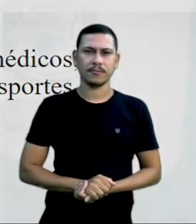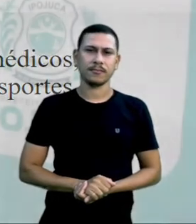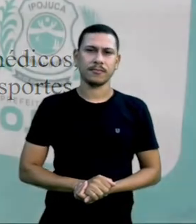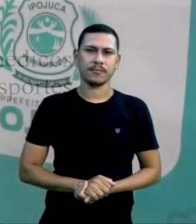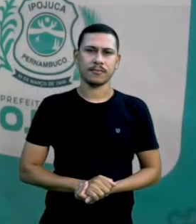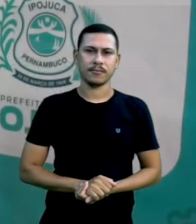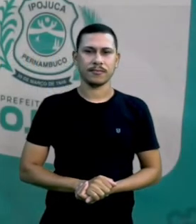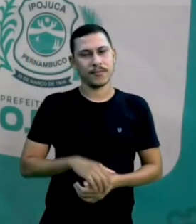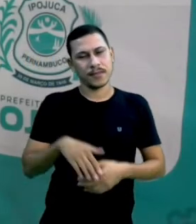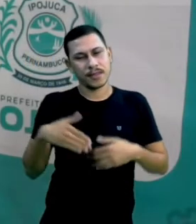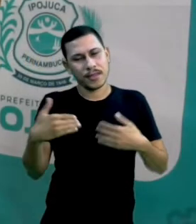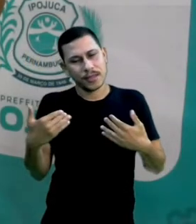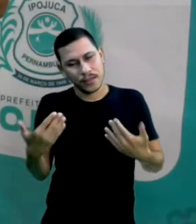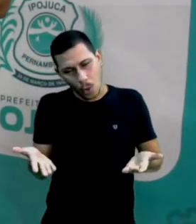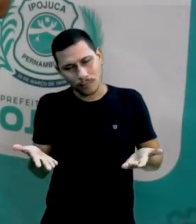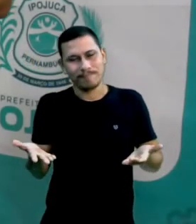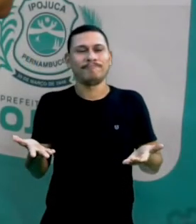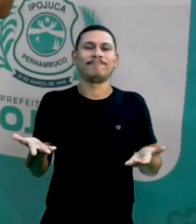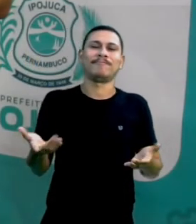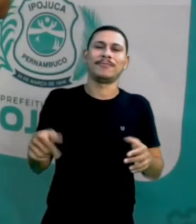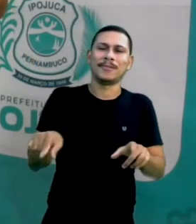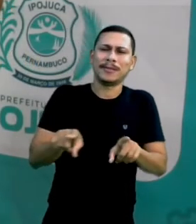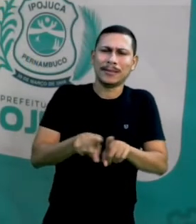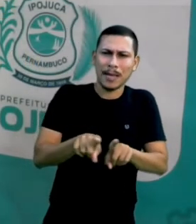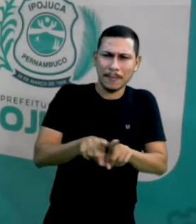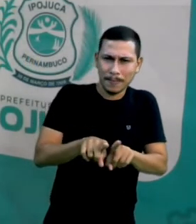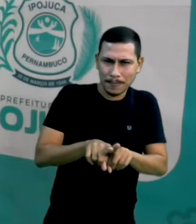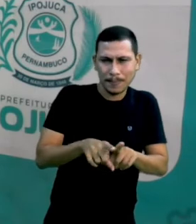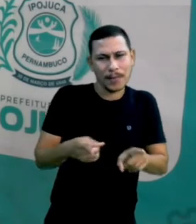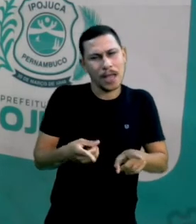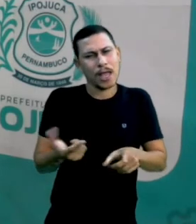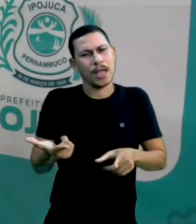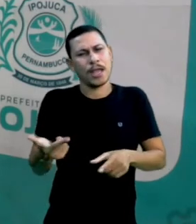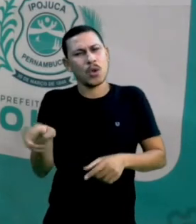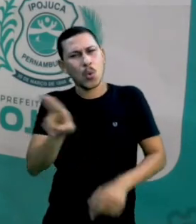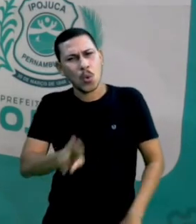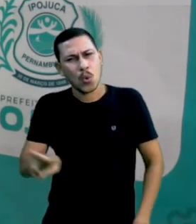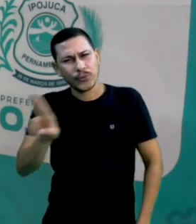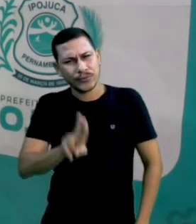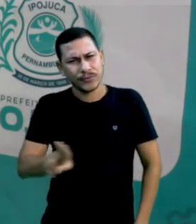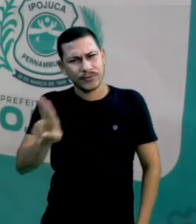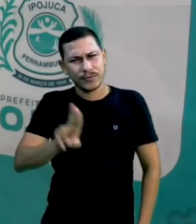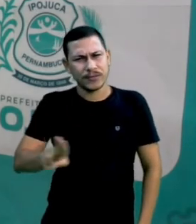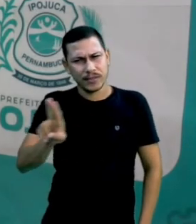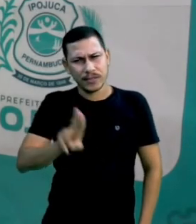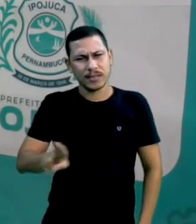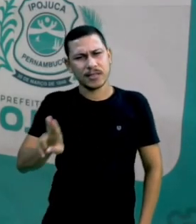prejudicando. Bom, além disso, nós temos também a utilização